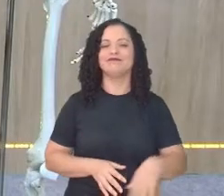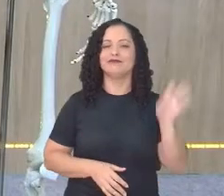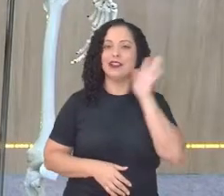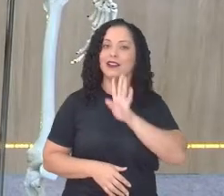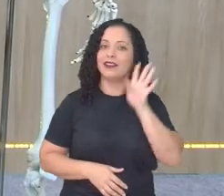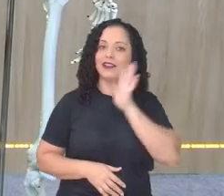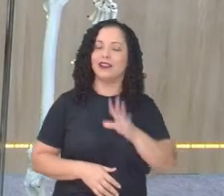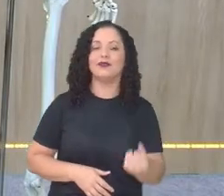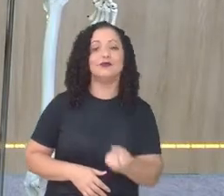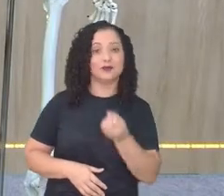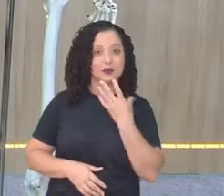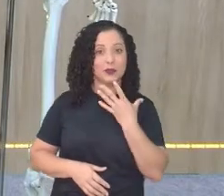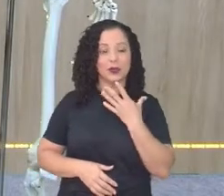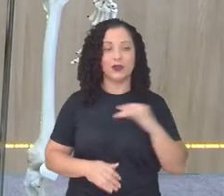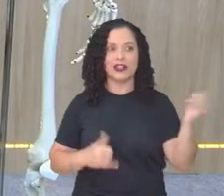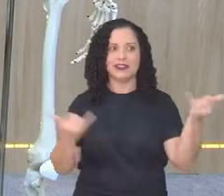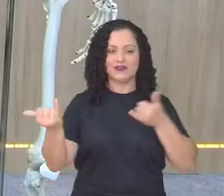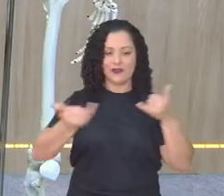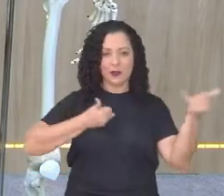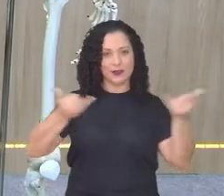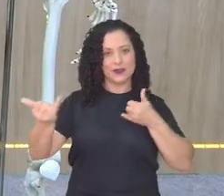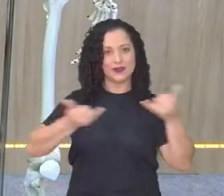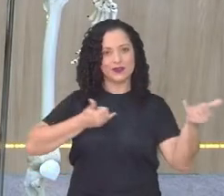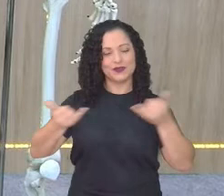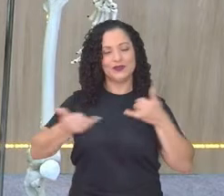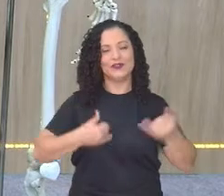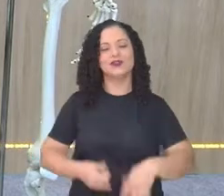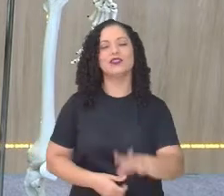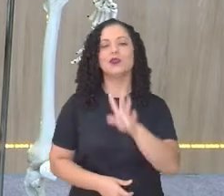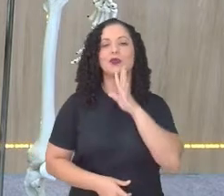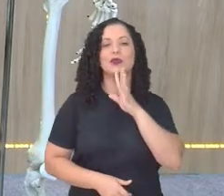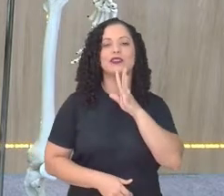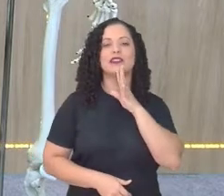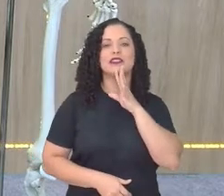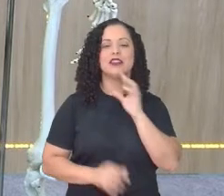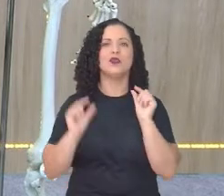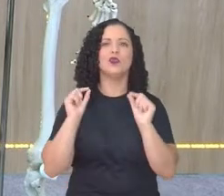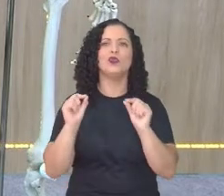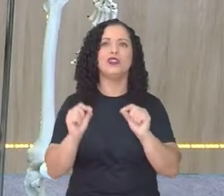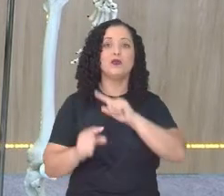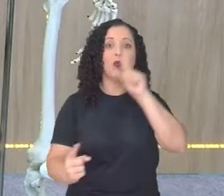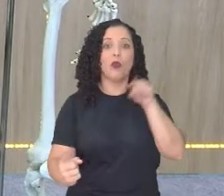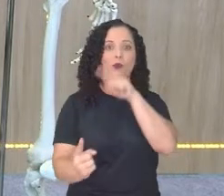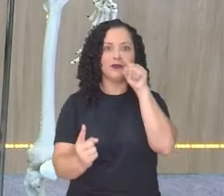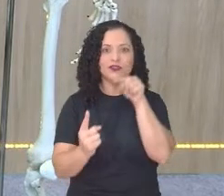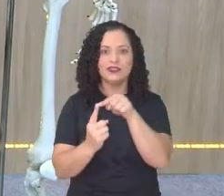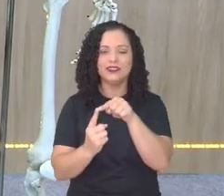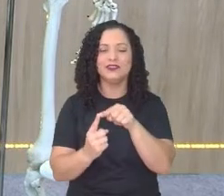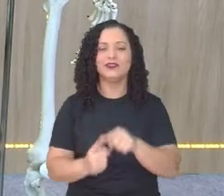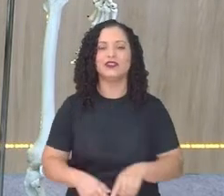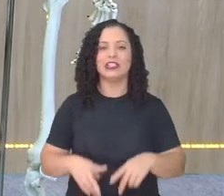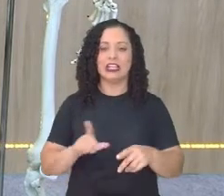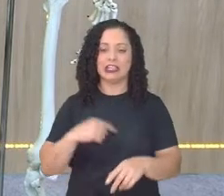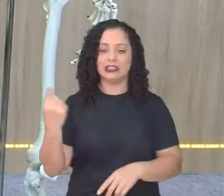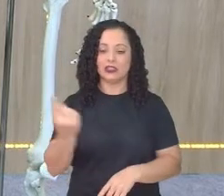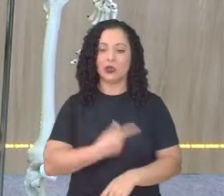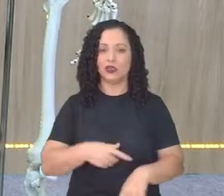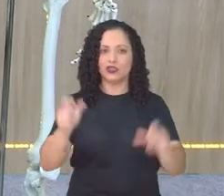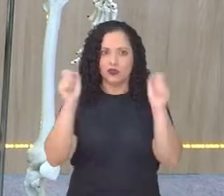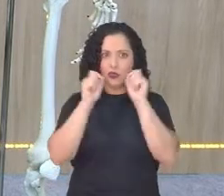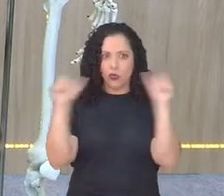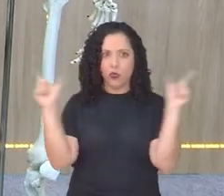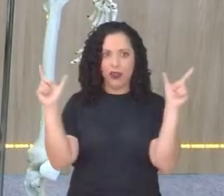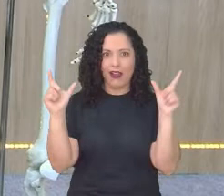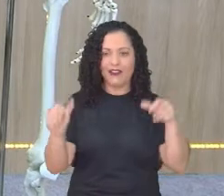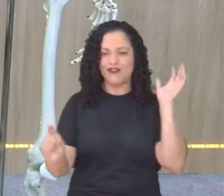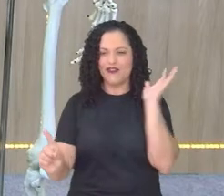Que bom, não é? Essas informações aí para a gente saber que o grande objetivo, né, é que a gente desperte nas outras pessoas que ainda